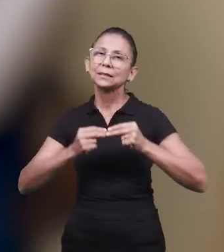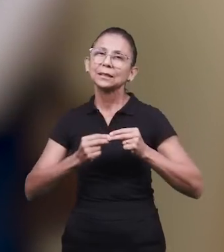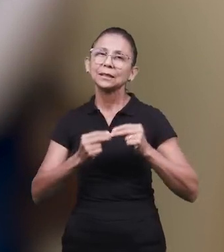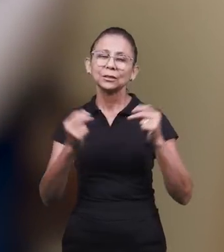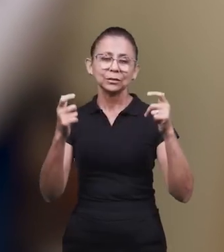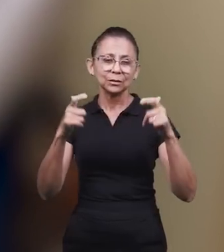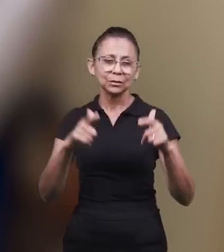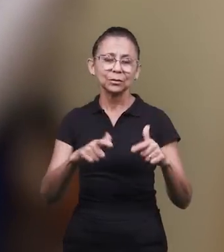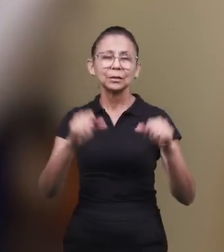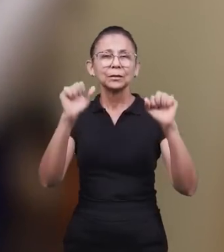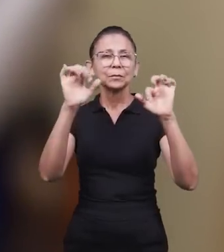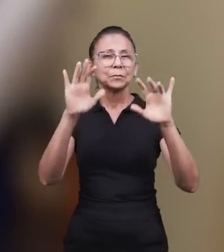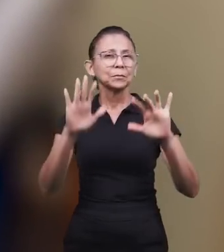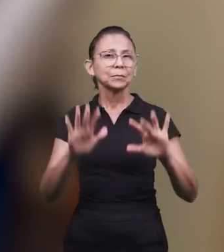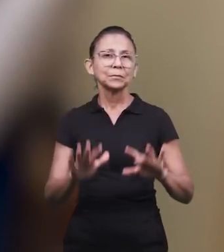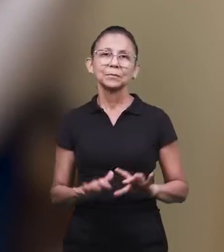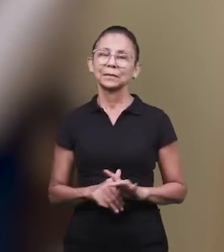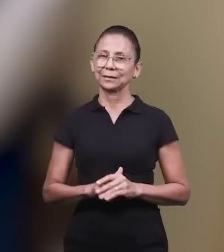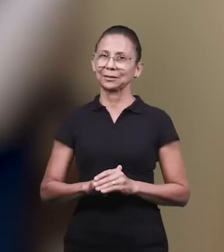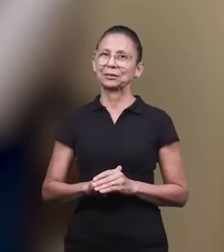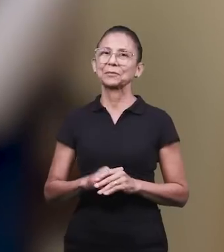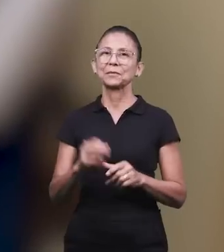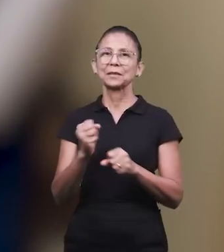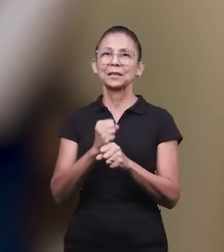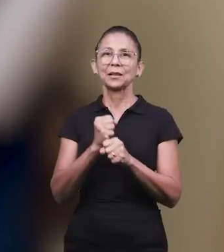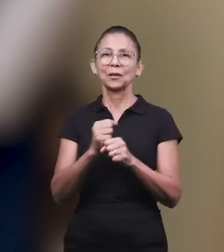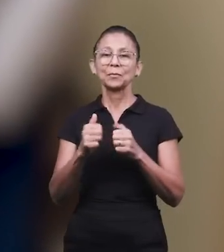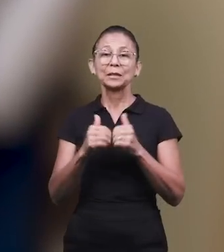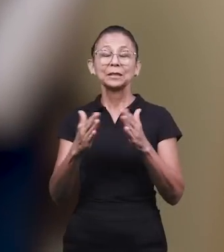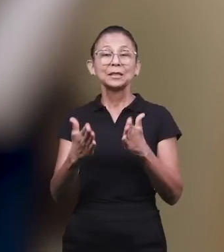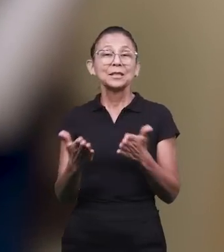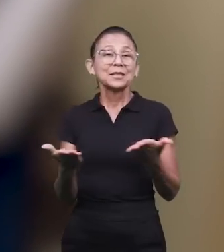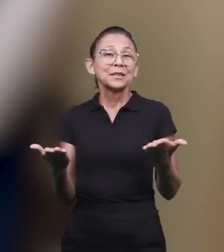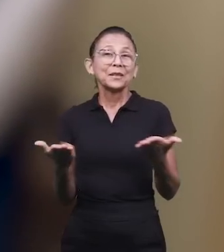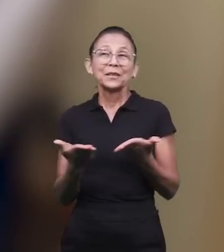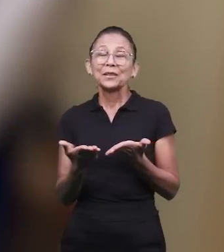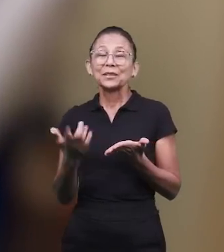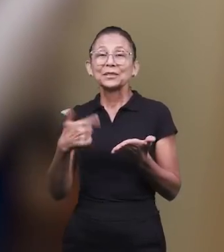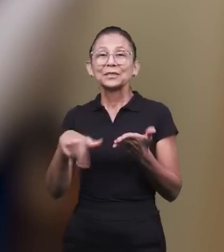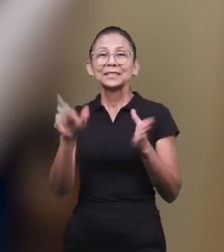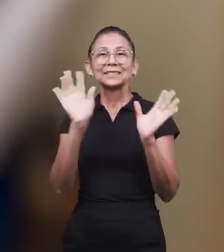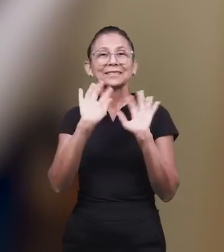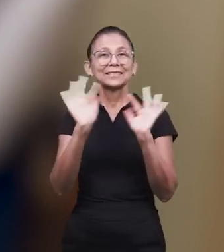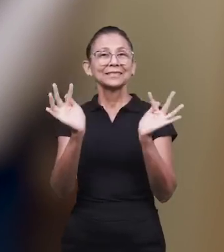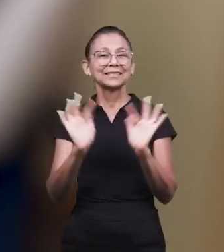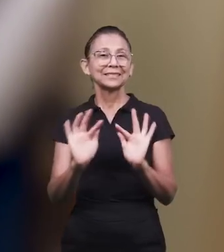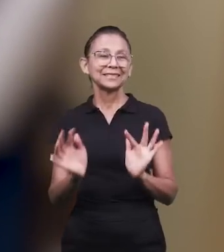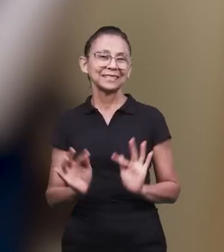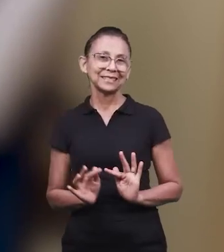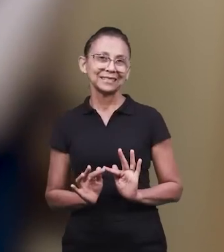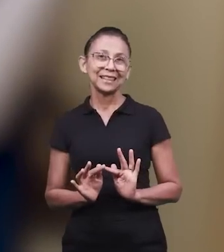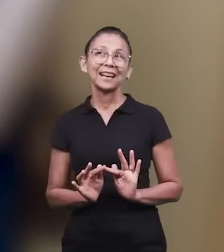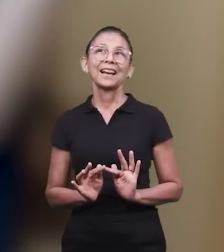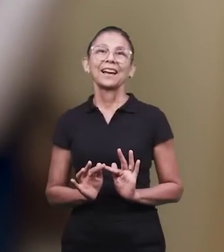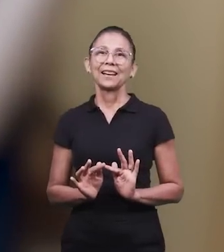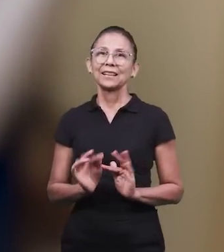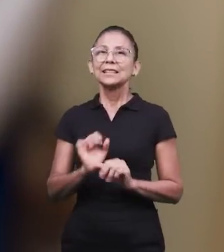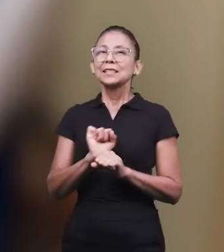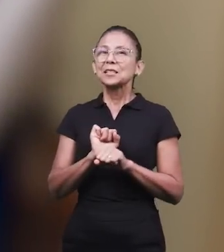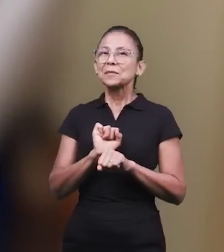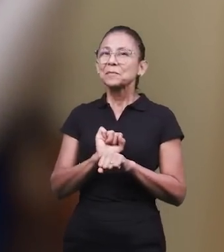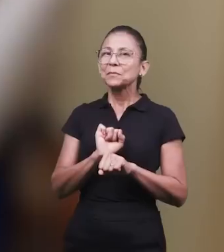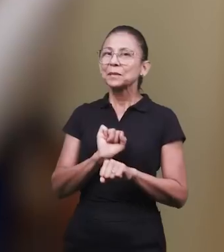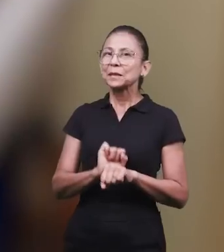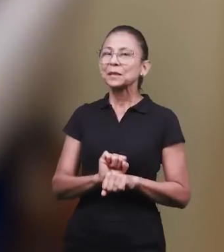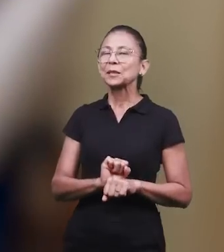muito abençoado e a obra iniciou aqui em Fort Myers. Então estamos muito felizes e aguardamos que o